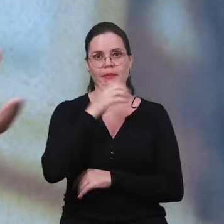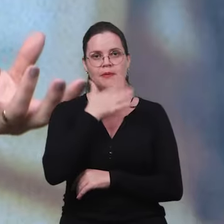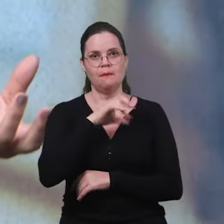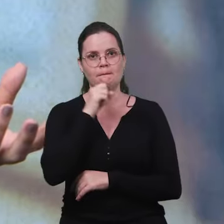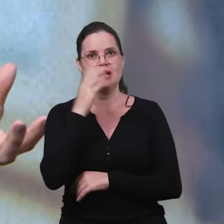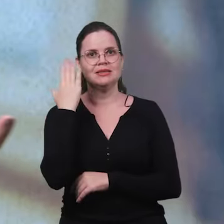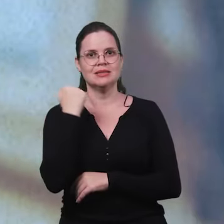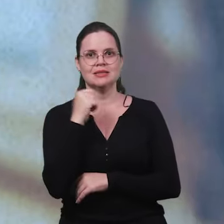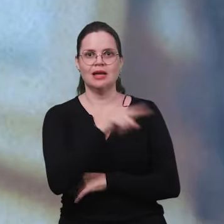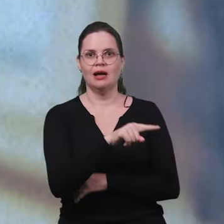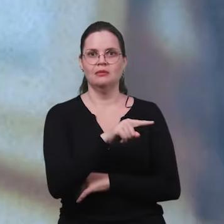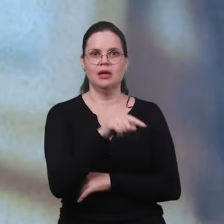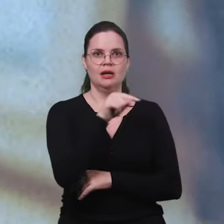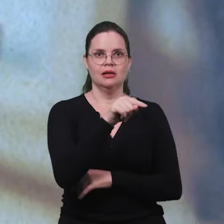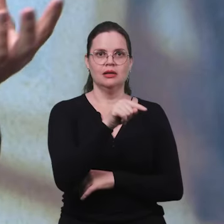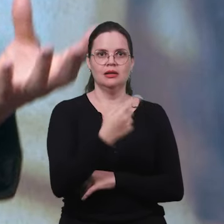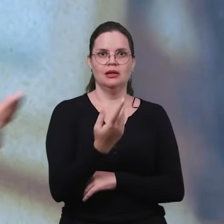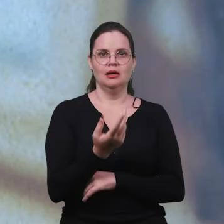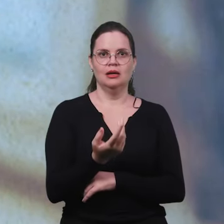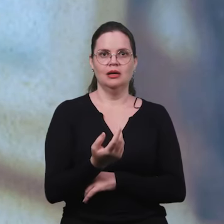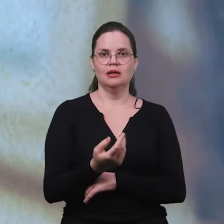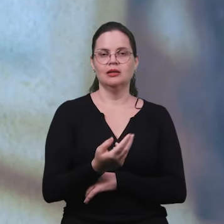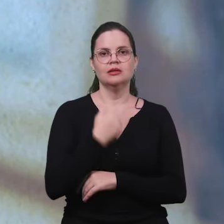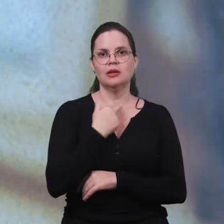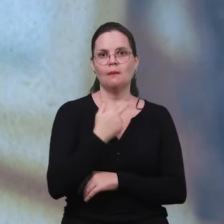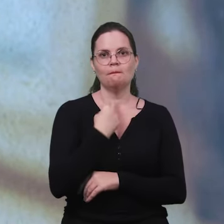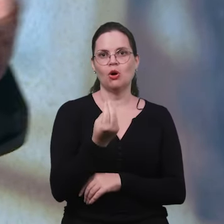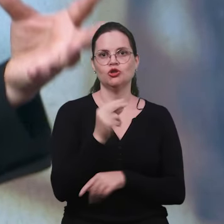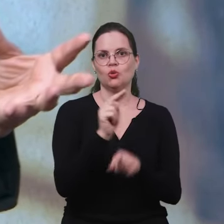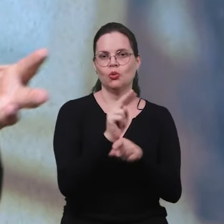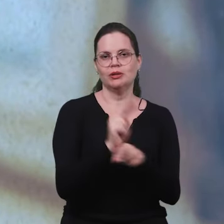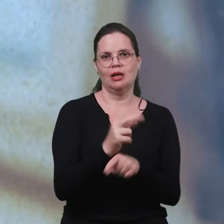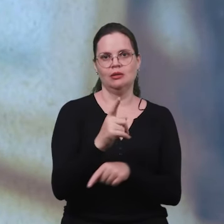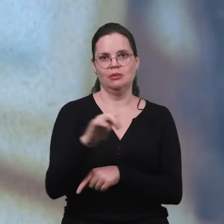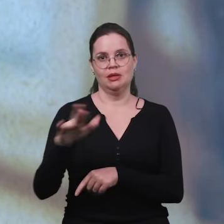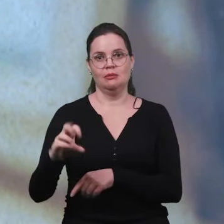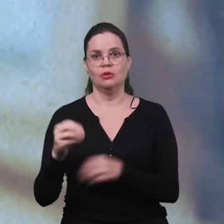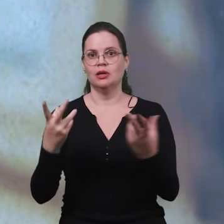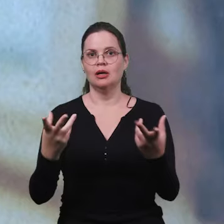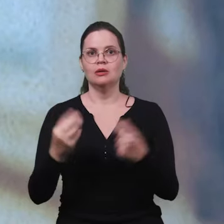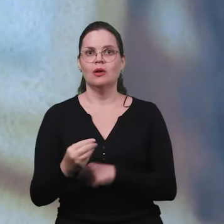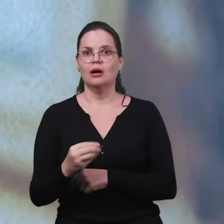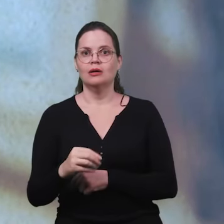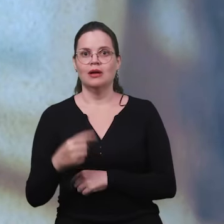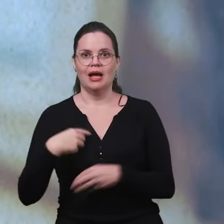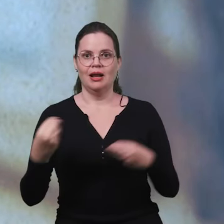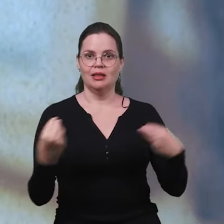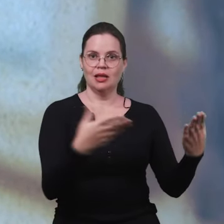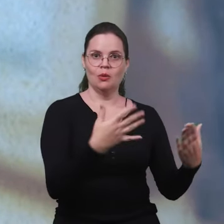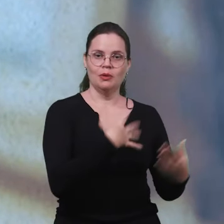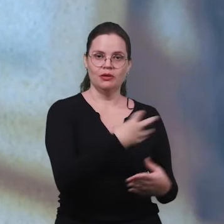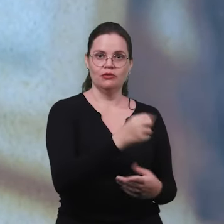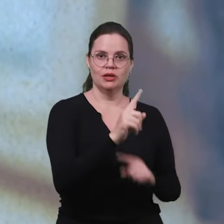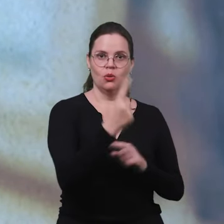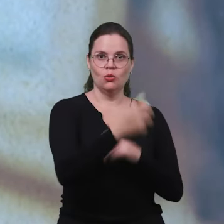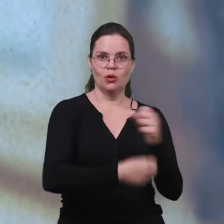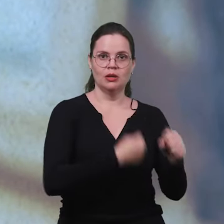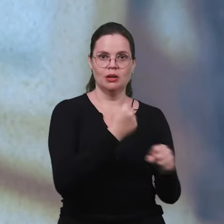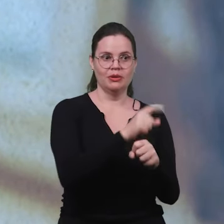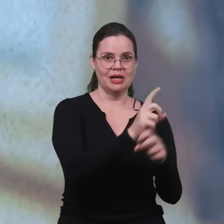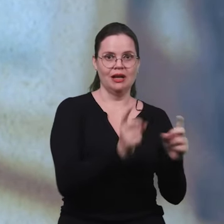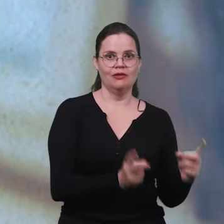já sabe que o filho ele não vai ter condição de administrar bem aquele patrimônio. Igual essa mãe, ela doou para a filha, menos de um ano depois ela foi e vendeu e gastou o